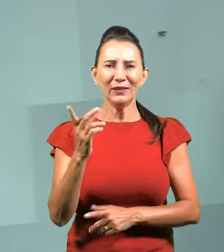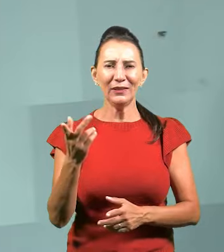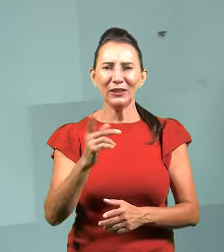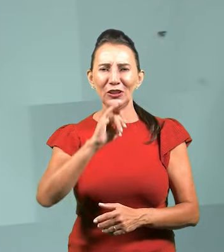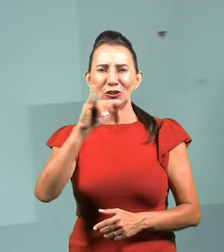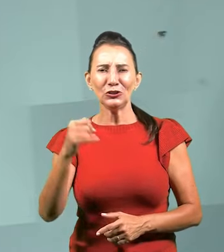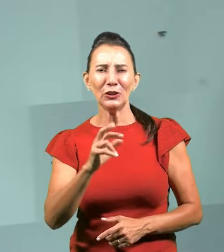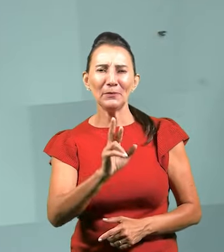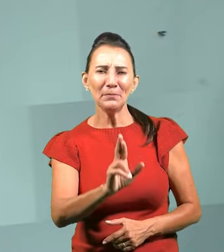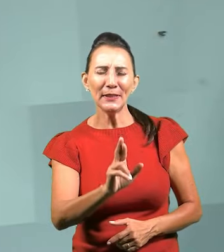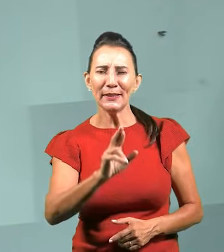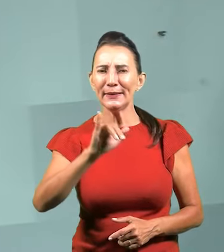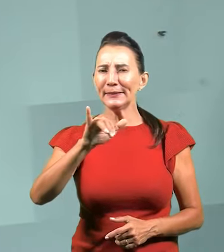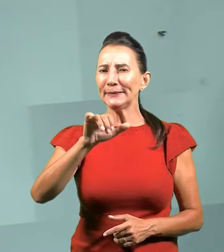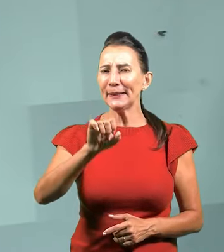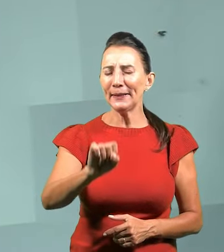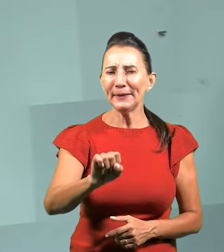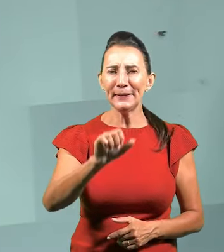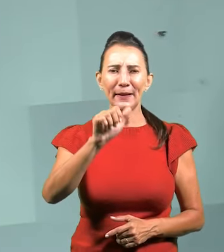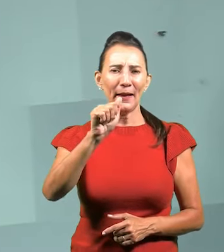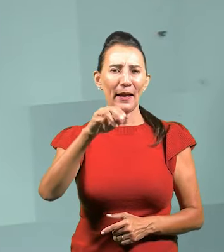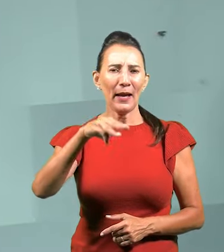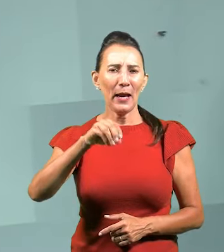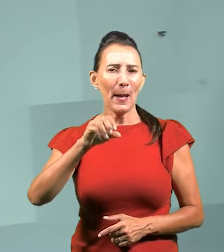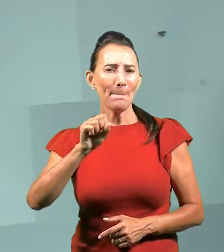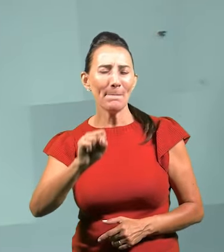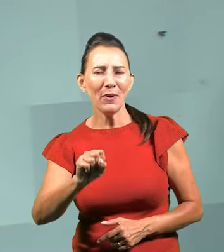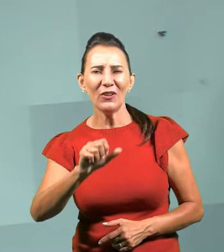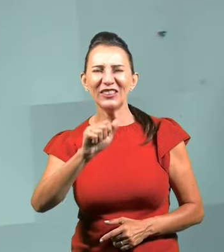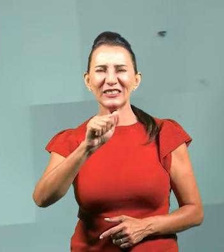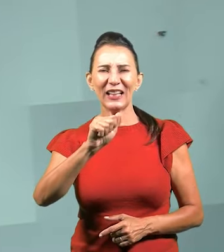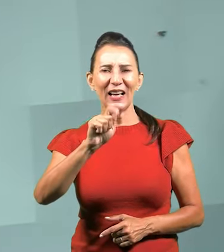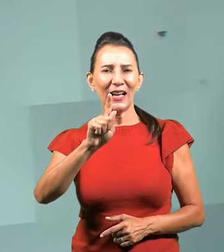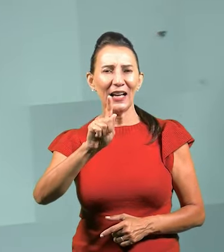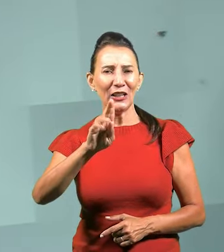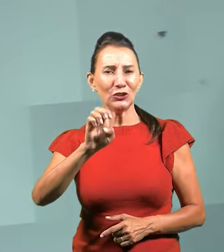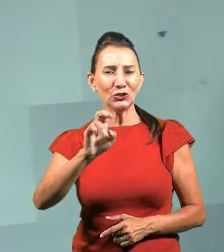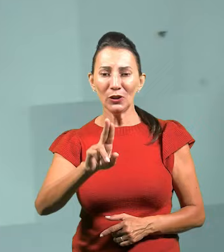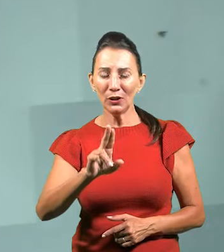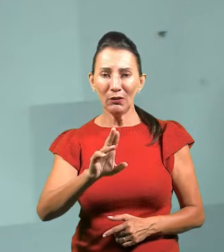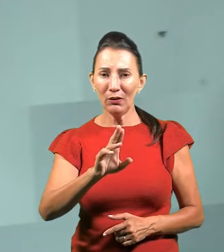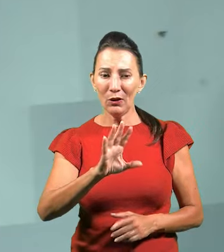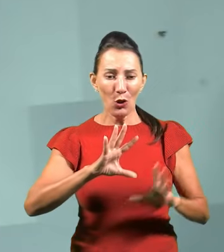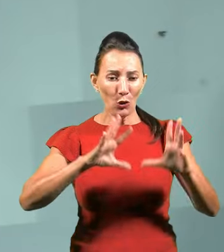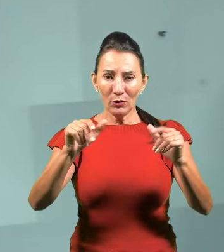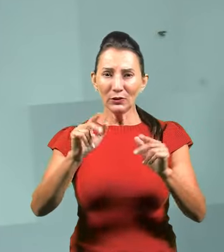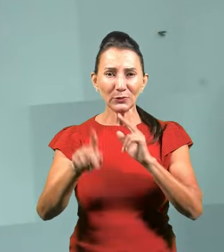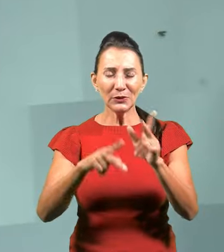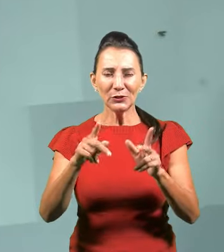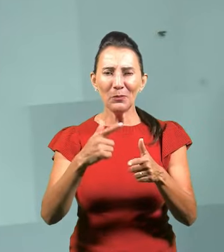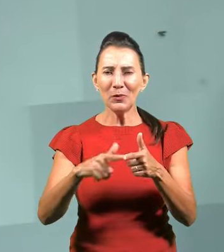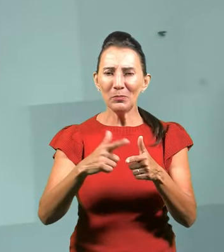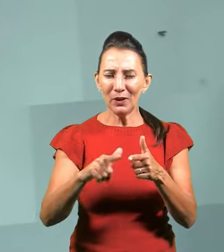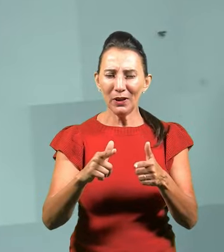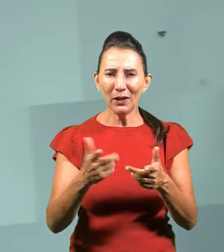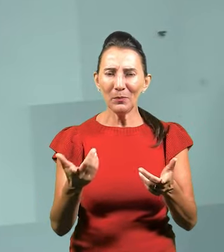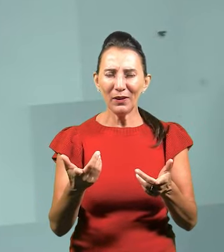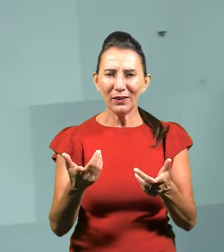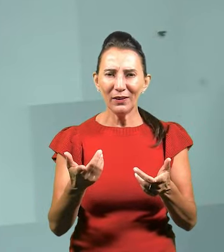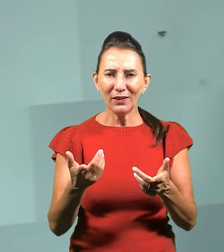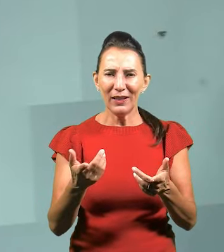como Jeremias, como Isaías, como Amós, Ageu, todos eles tiveram problemas na